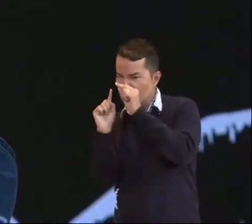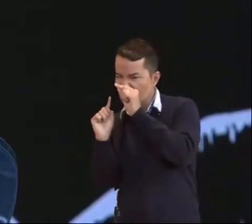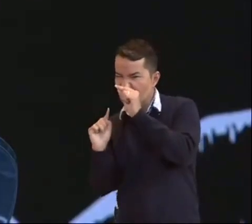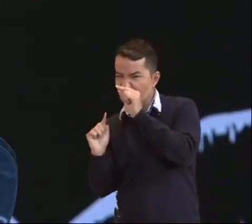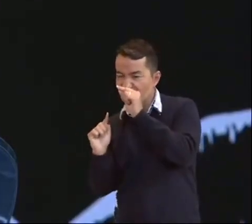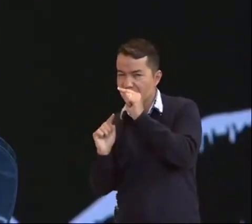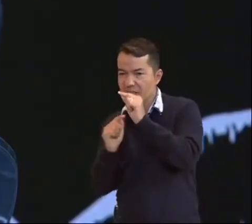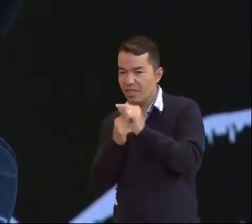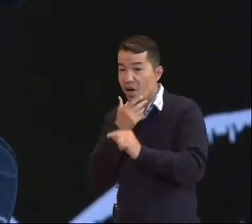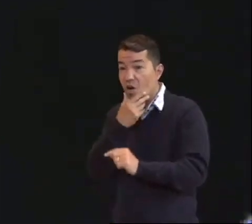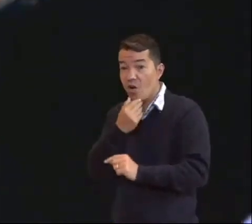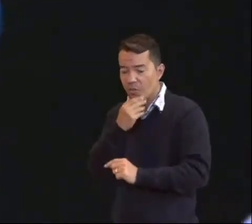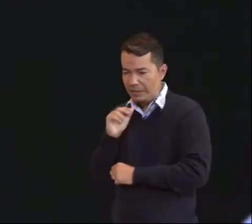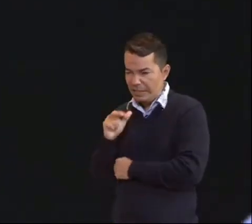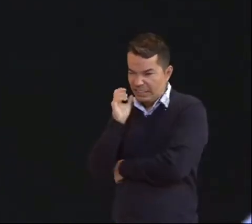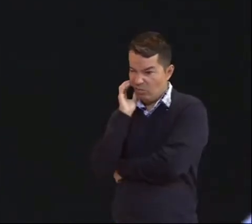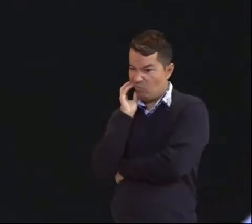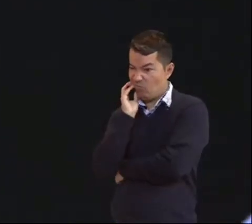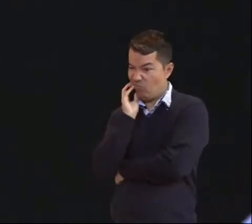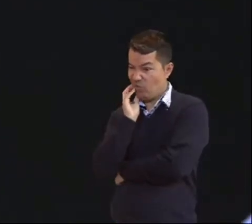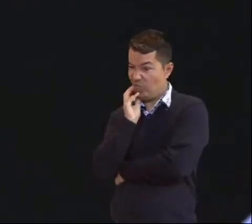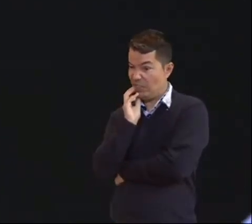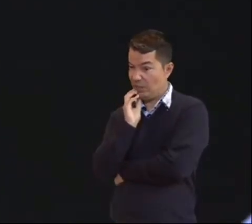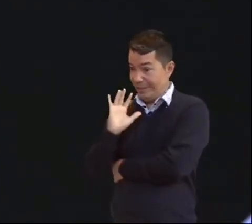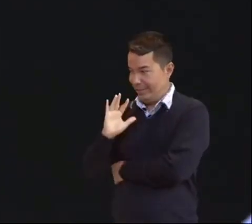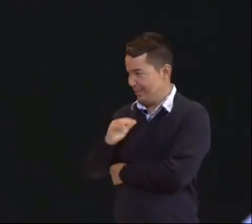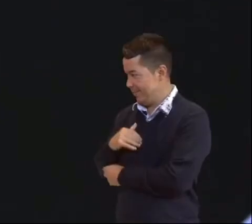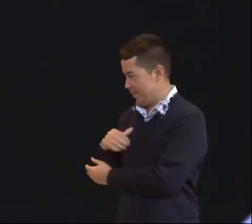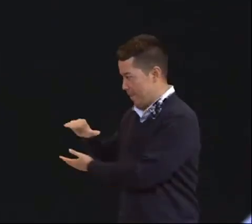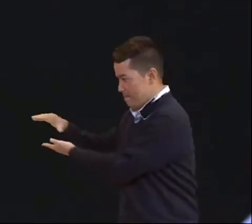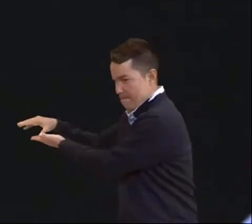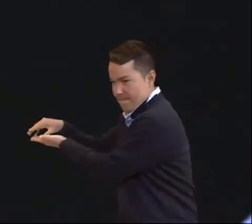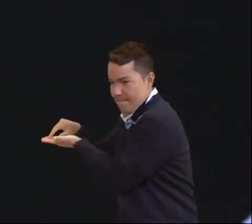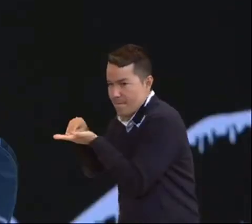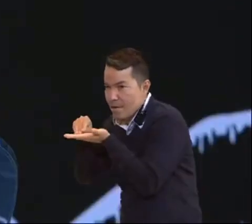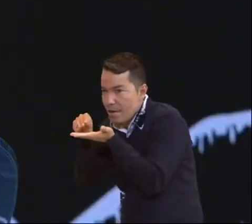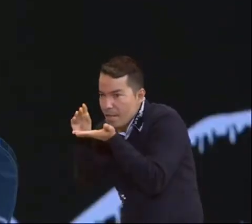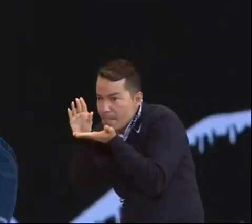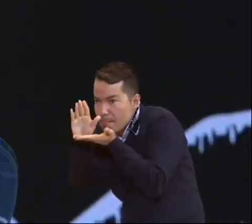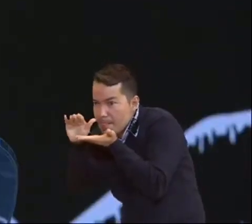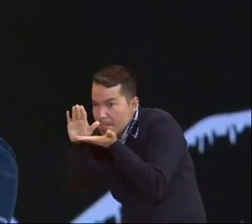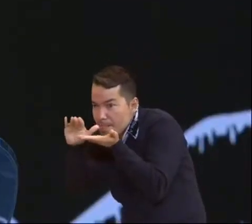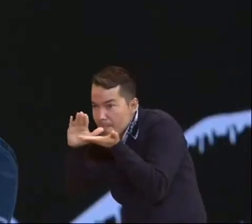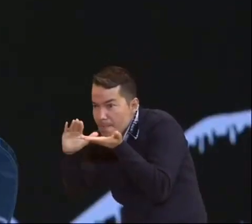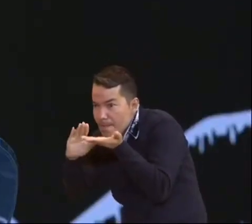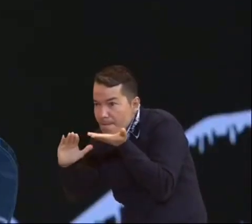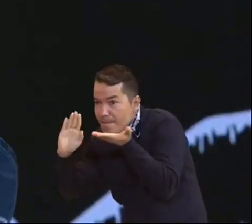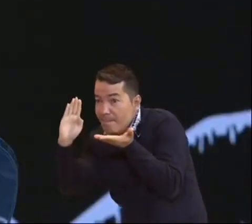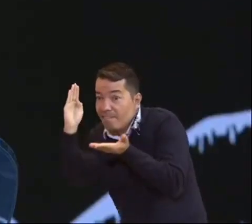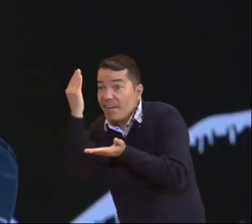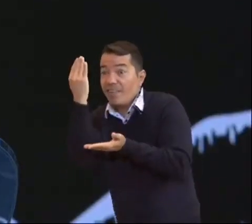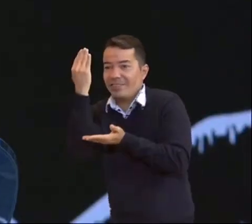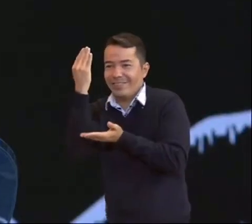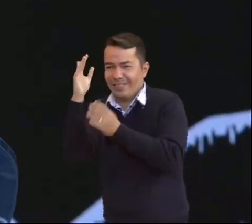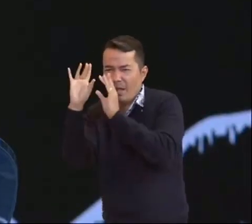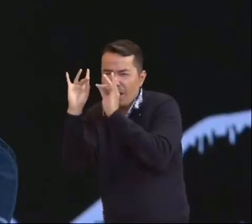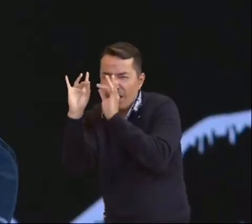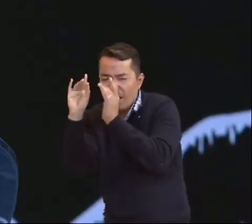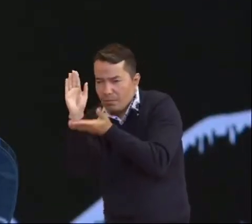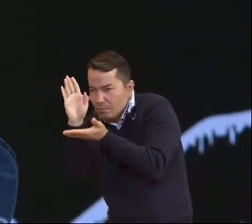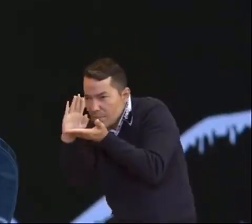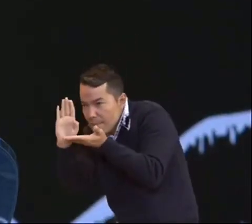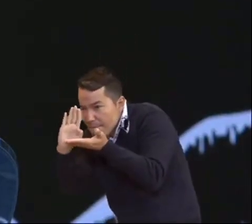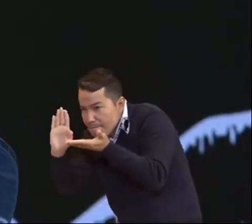E logo os vendedores nas feiras começaram a anunciar as obras para vender